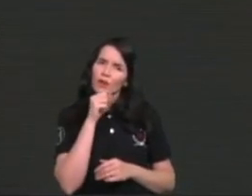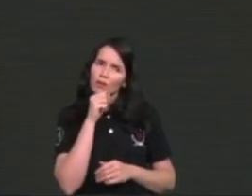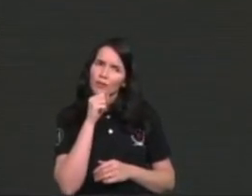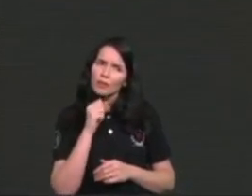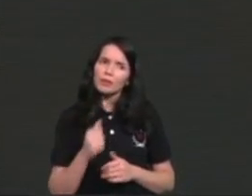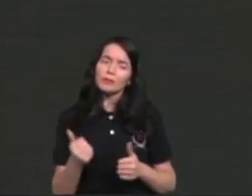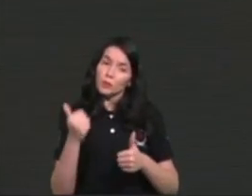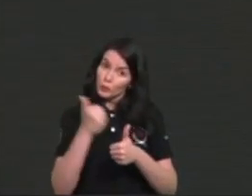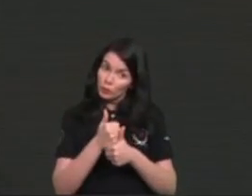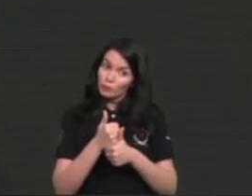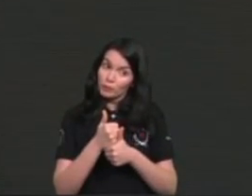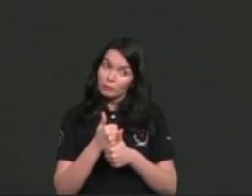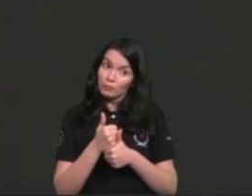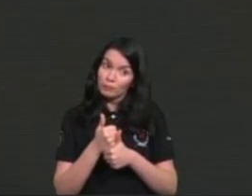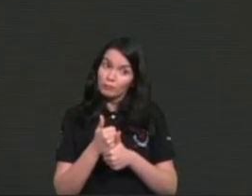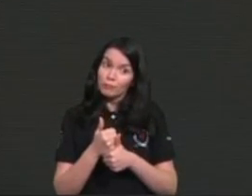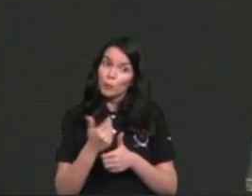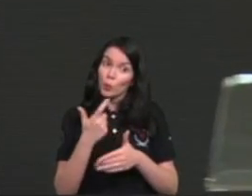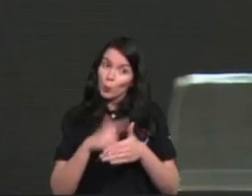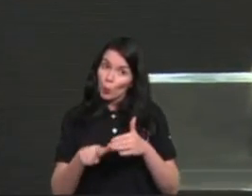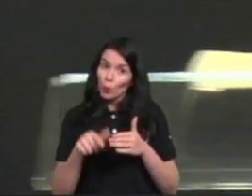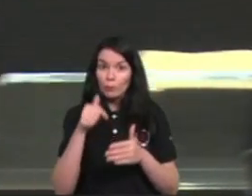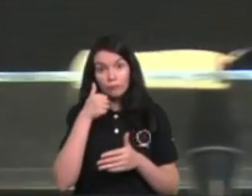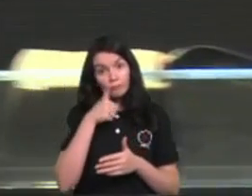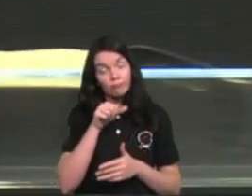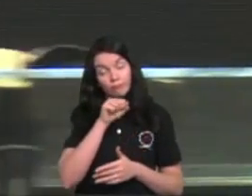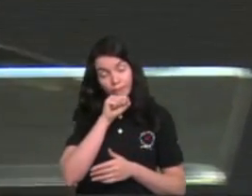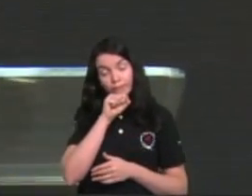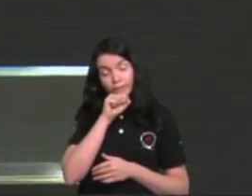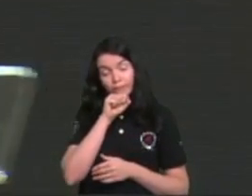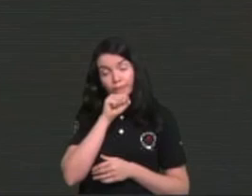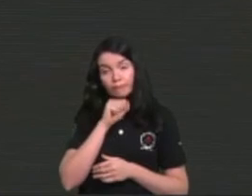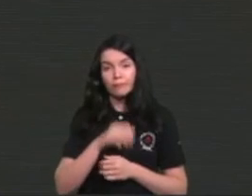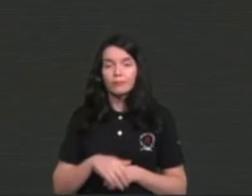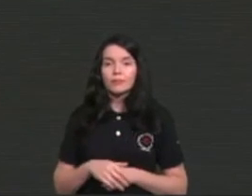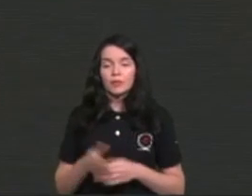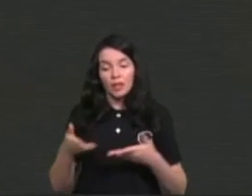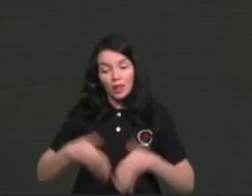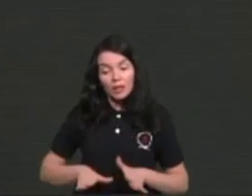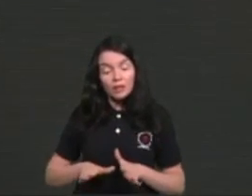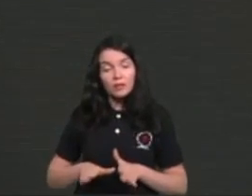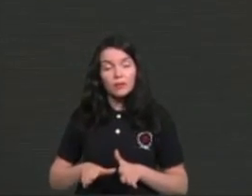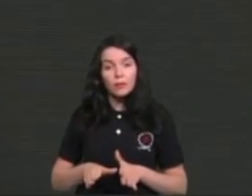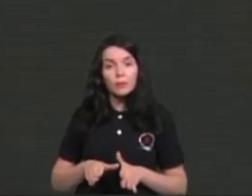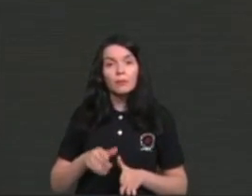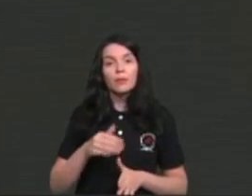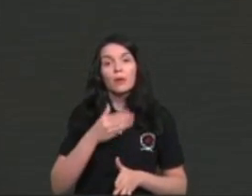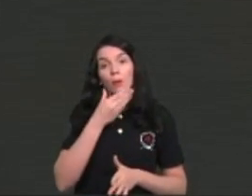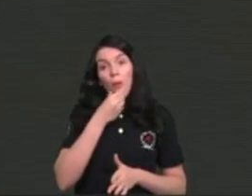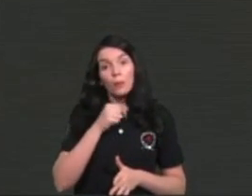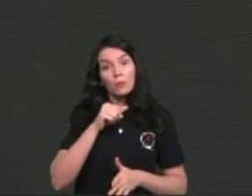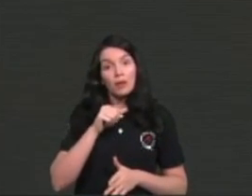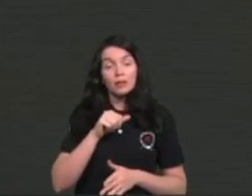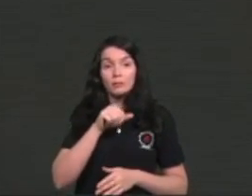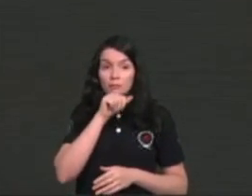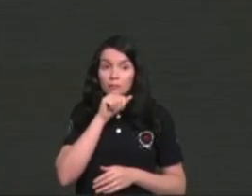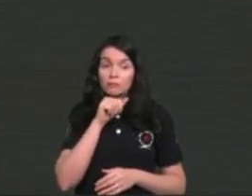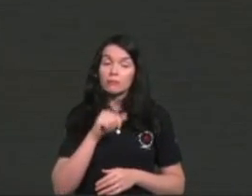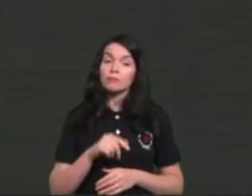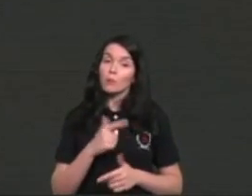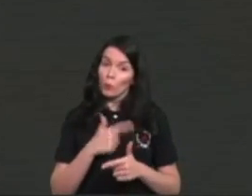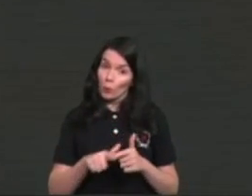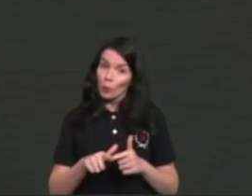ocupar esse vazio de mãe a mesma coisa o cara acaba de nascer o pai tá vivo Ok vazio de pai tá lá